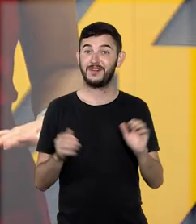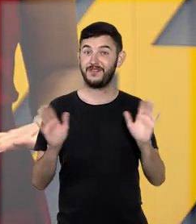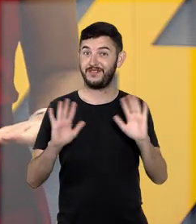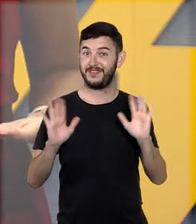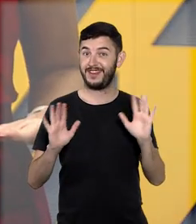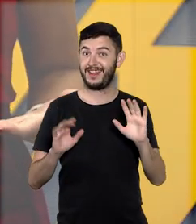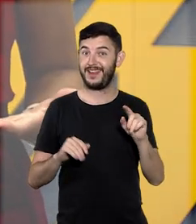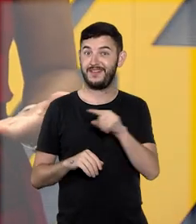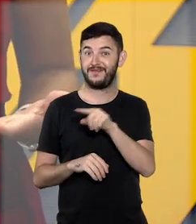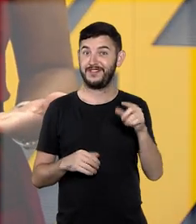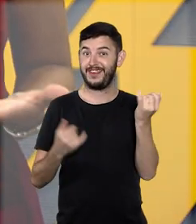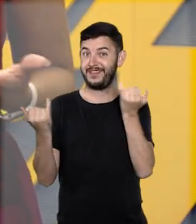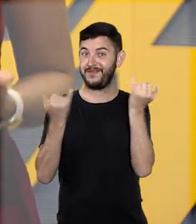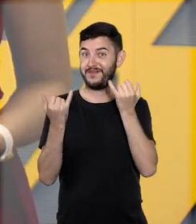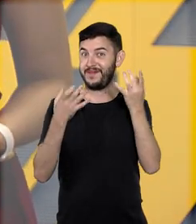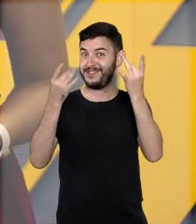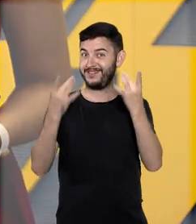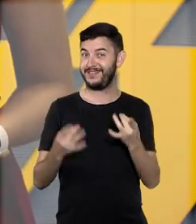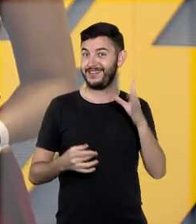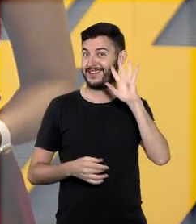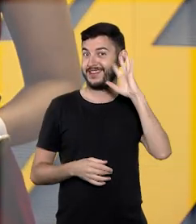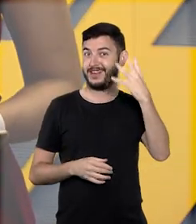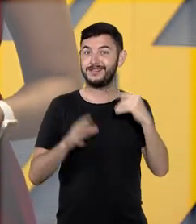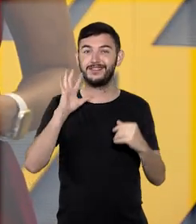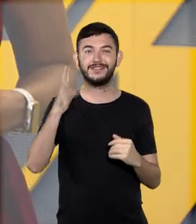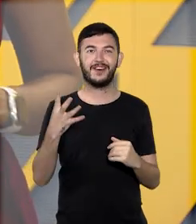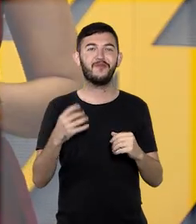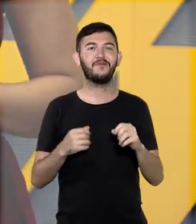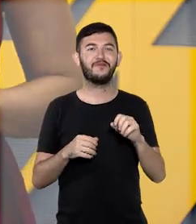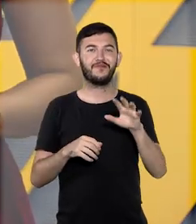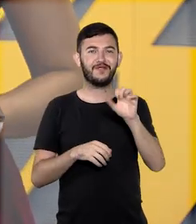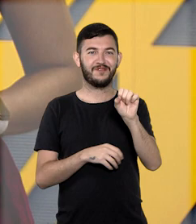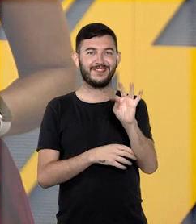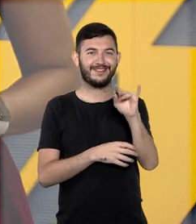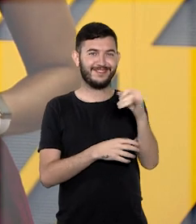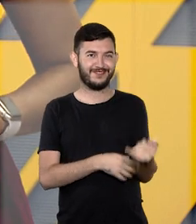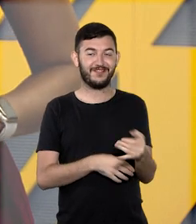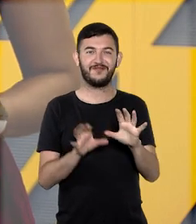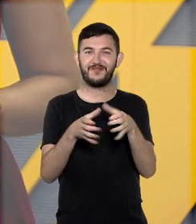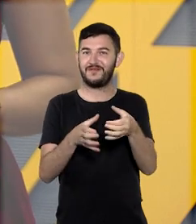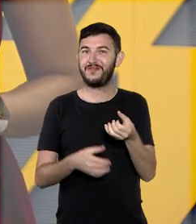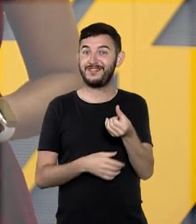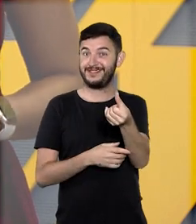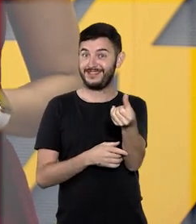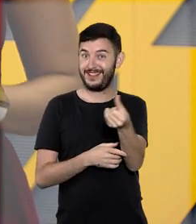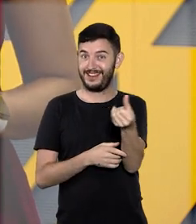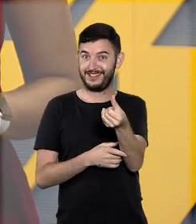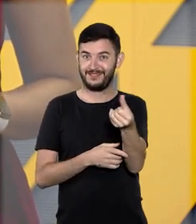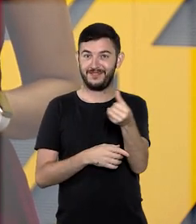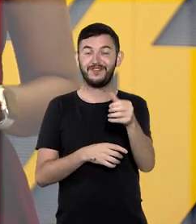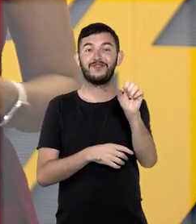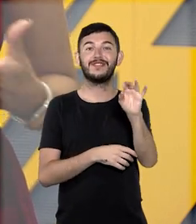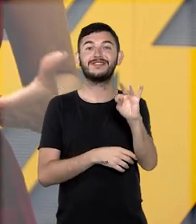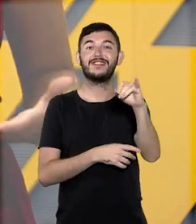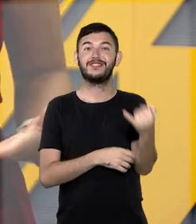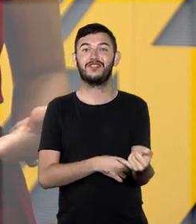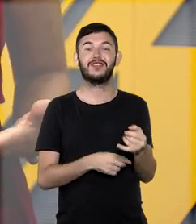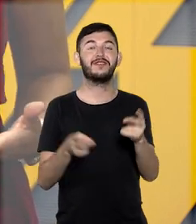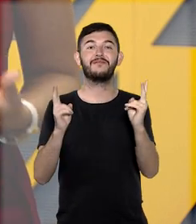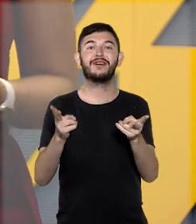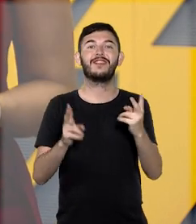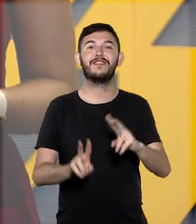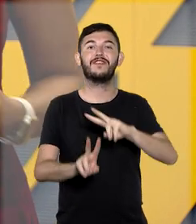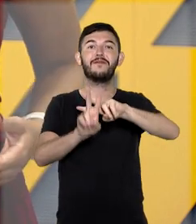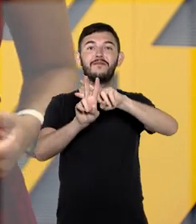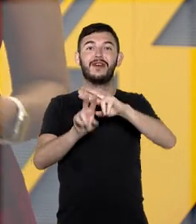Olá, conheça algumas das recentes decisões do STJ. A sexta turma do Superior Tribunal de Justiça manteve